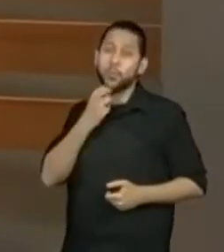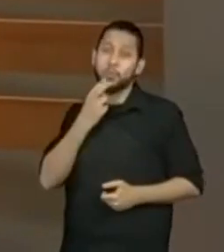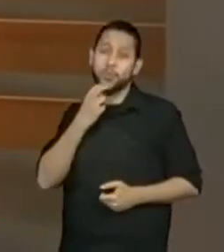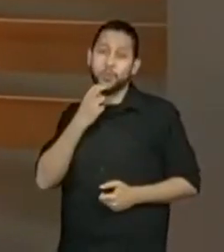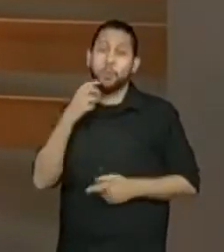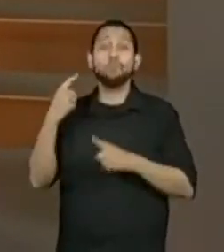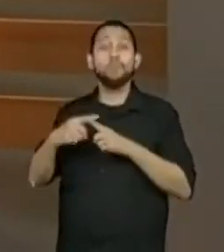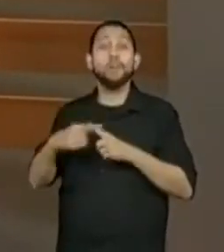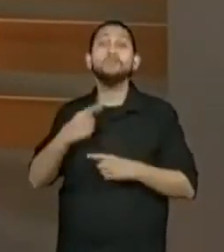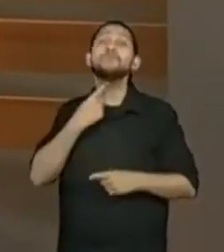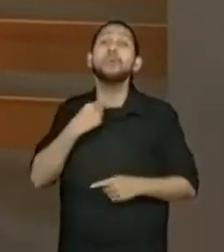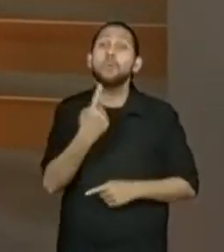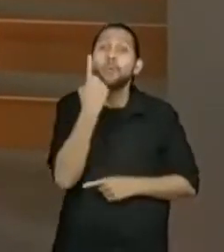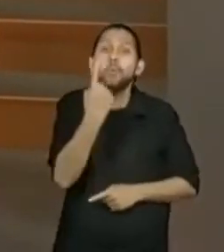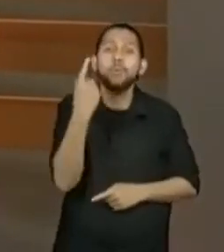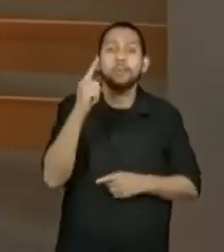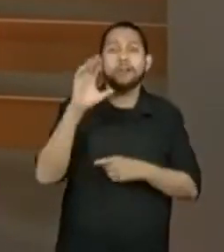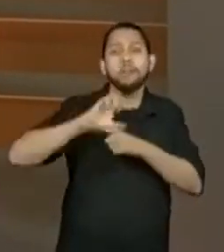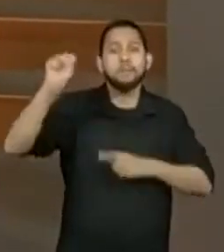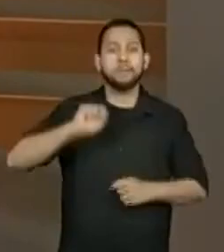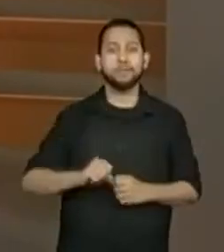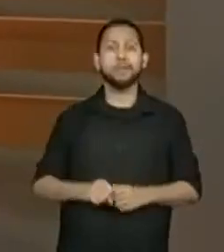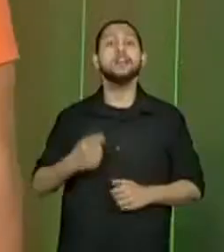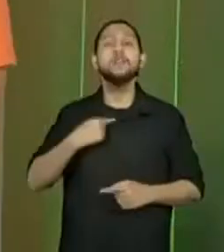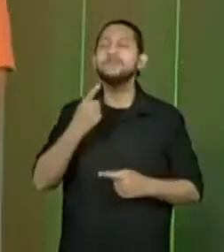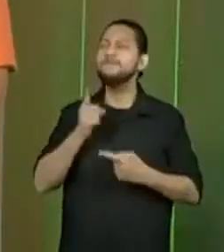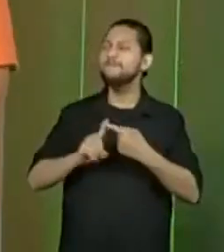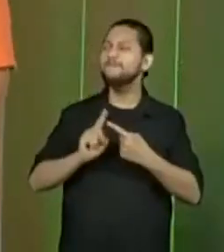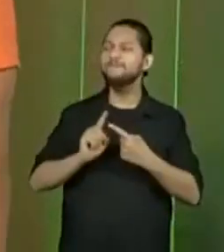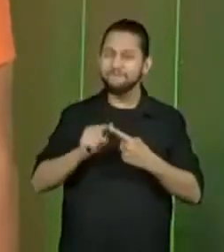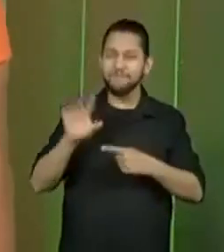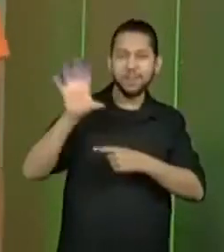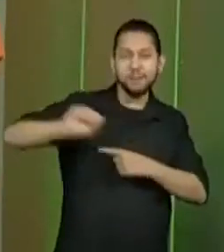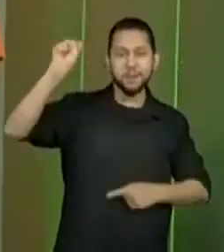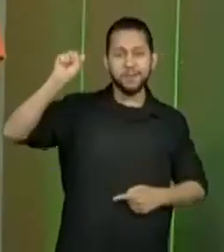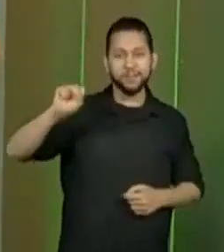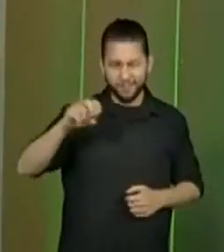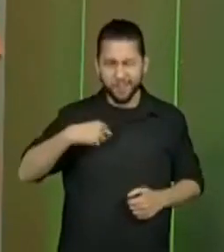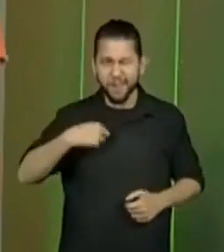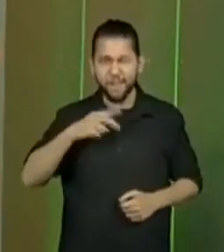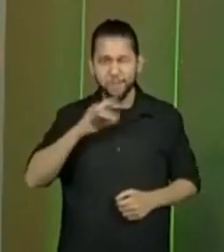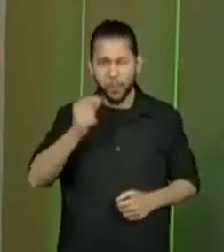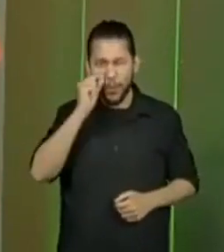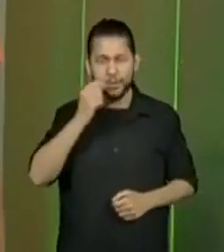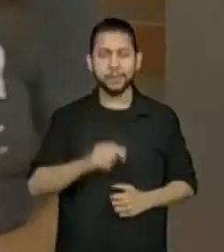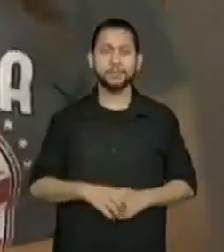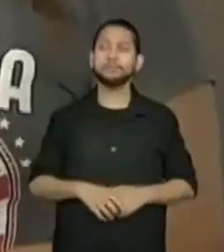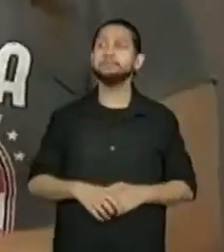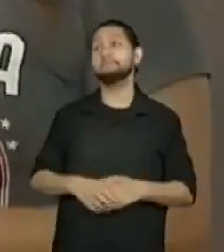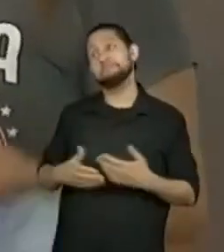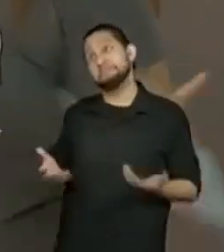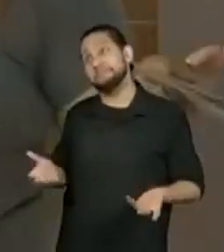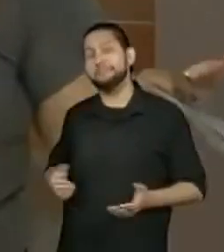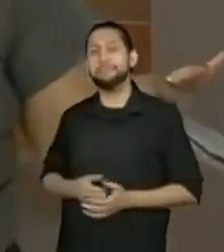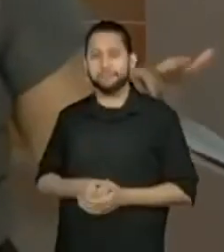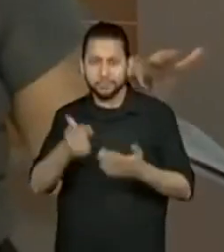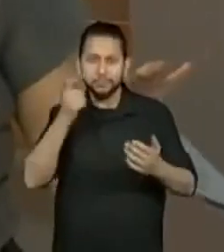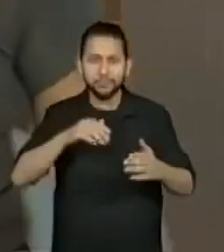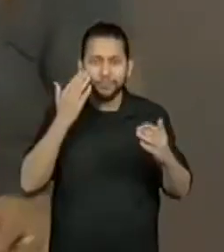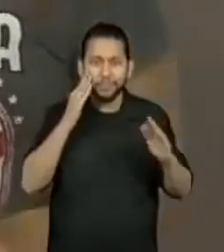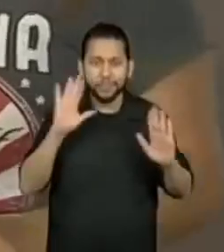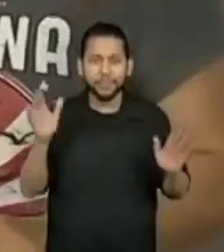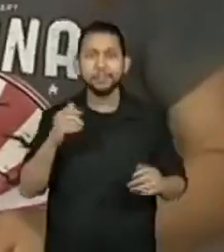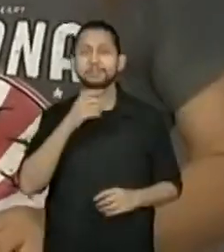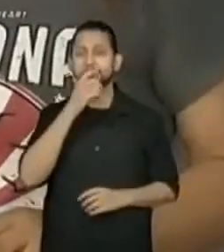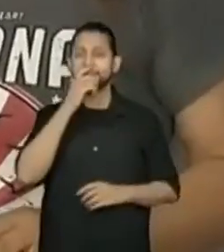perdi. Então, eu trouxe ele de volta para poder ganhar. Vocês entenderam? Muito bem. É por isso, certo? Deu para entender, né? Deu,